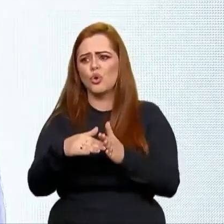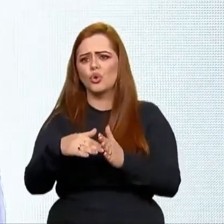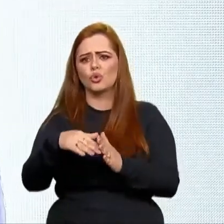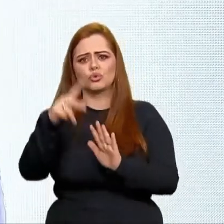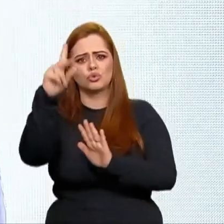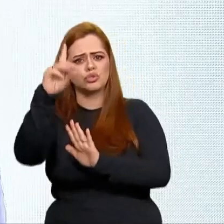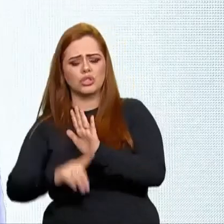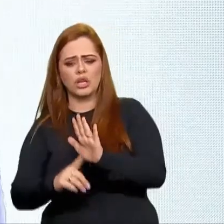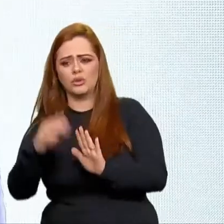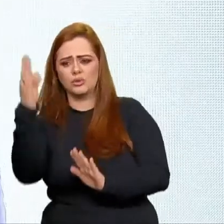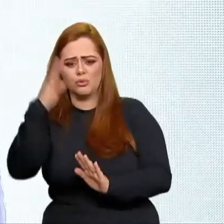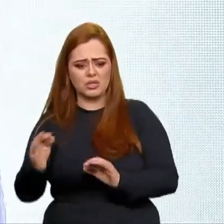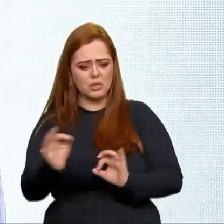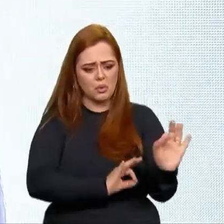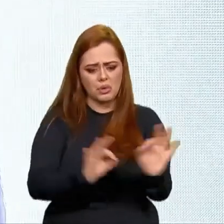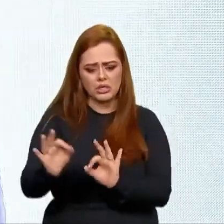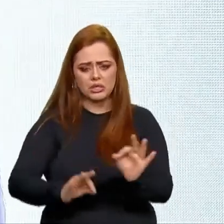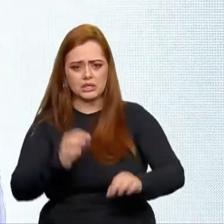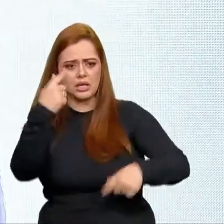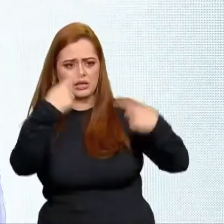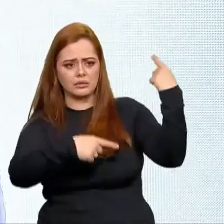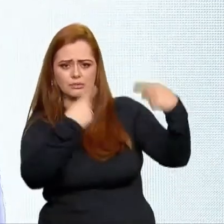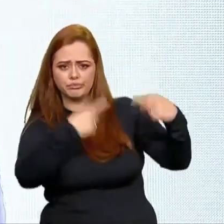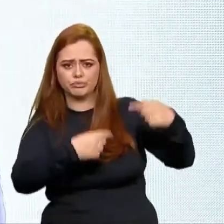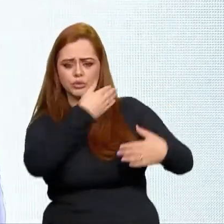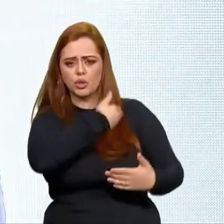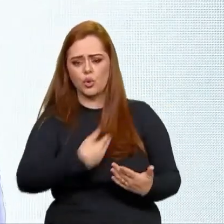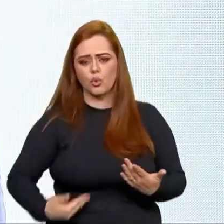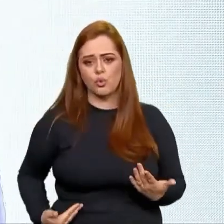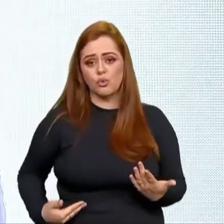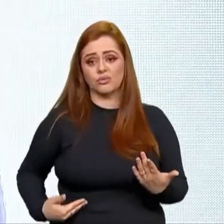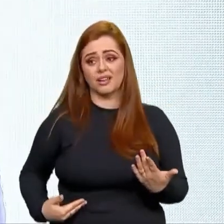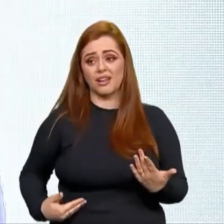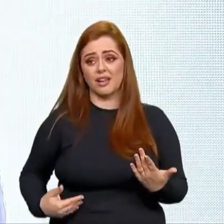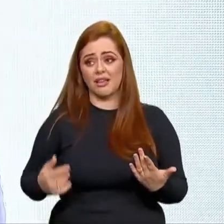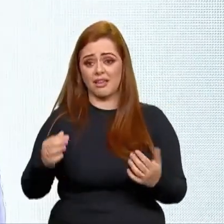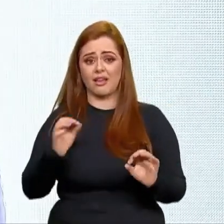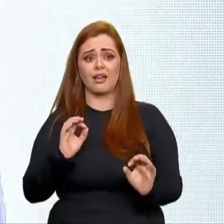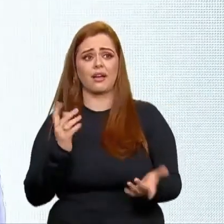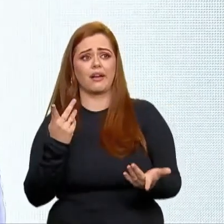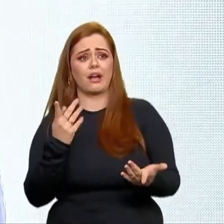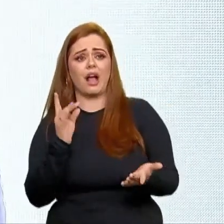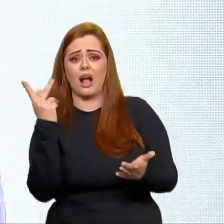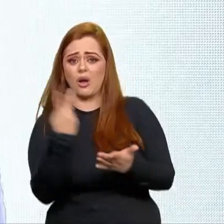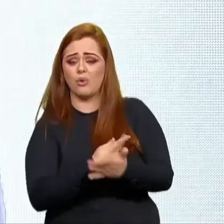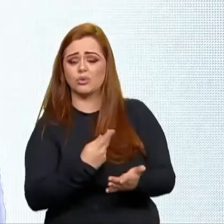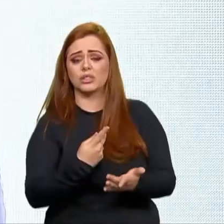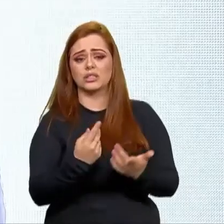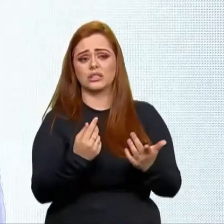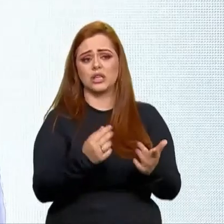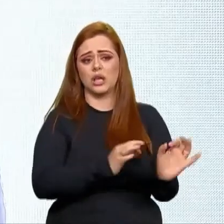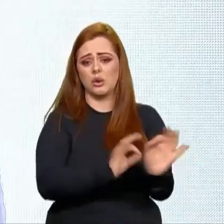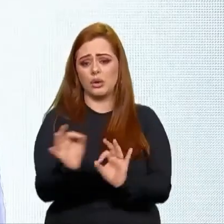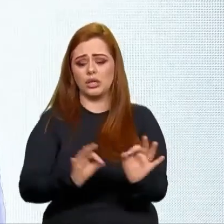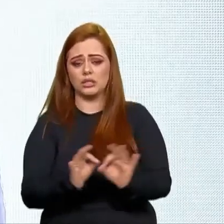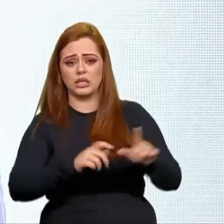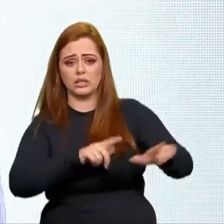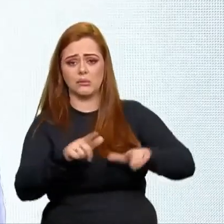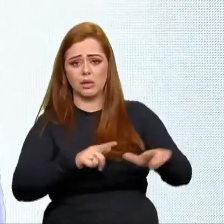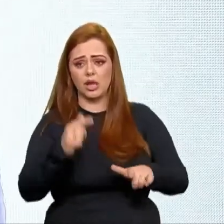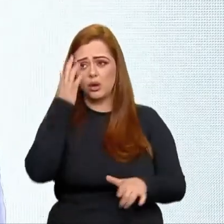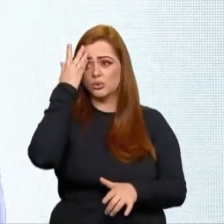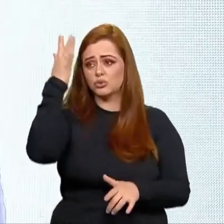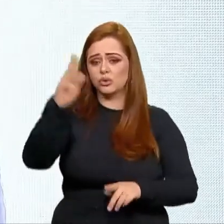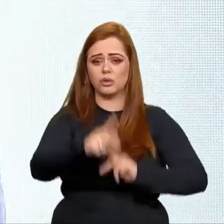passos, organizar suas políticas públicas, realizar os sonhos mais profundos da população brasileira. Não à toa,